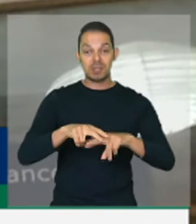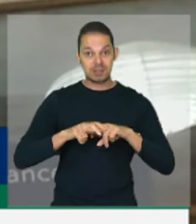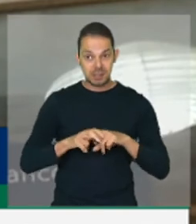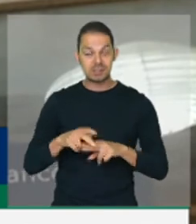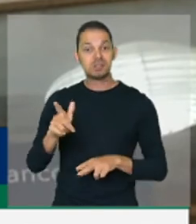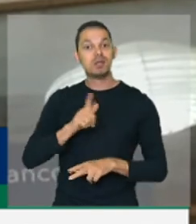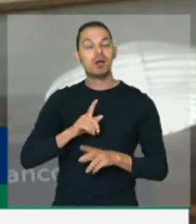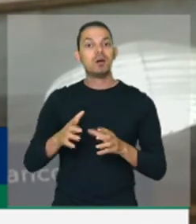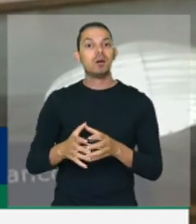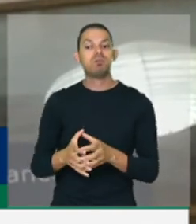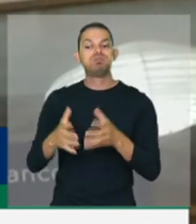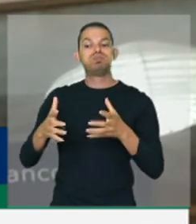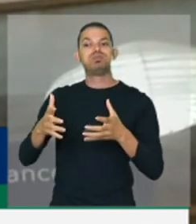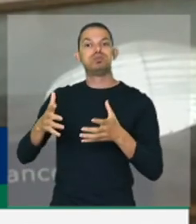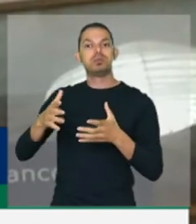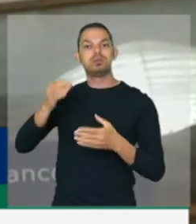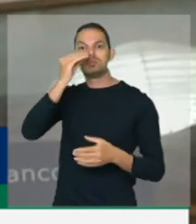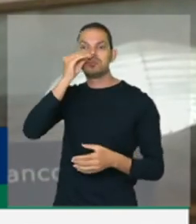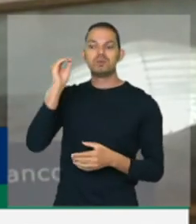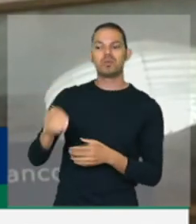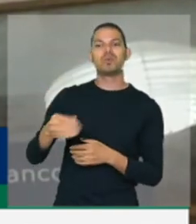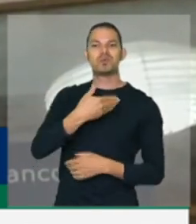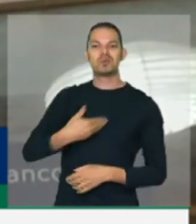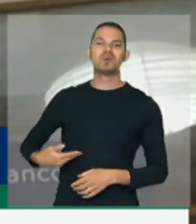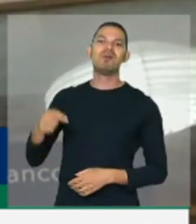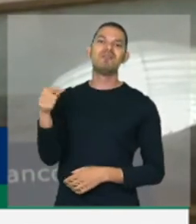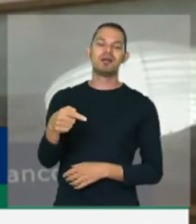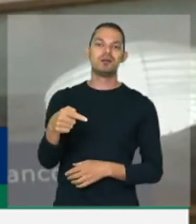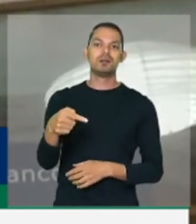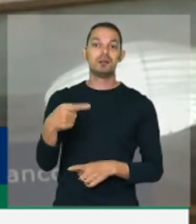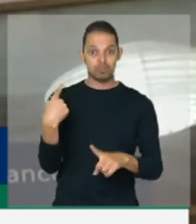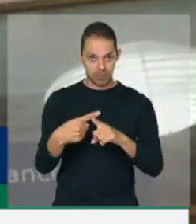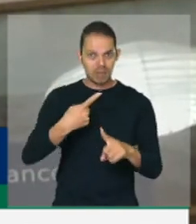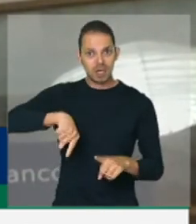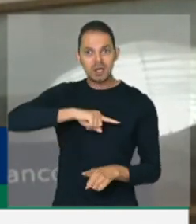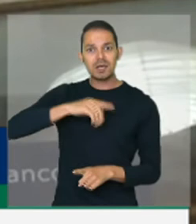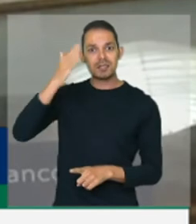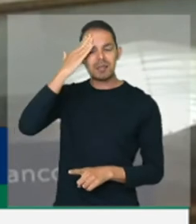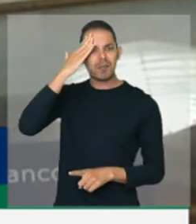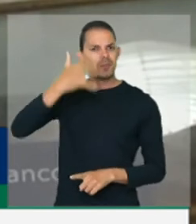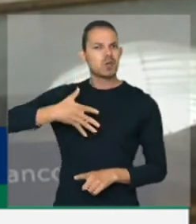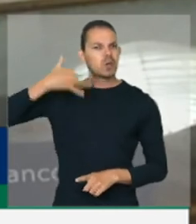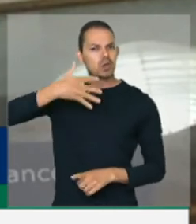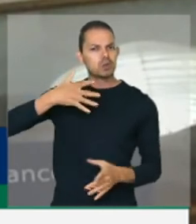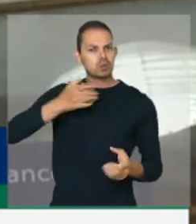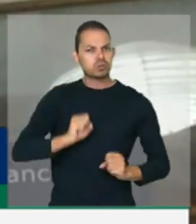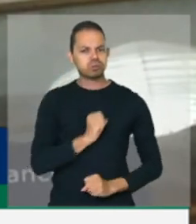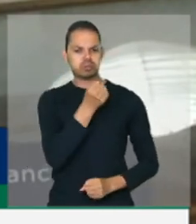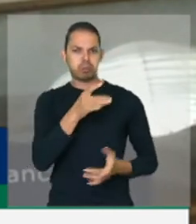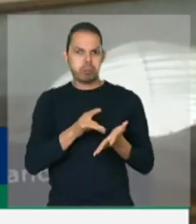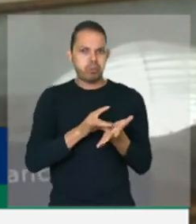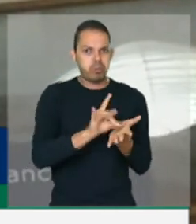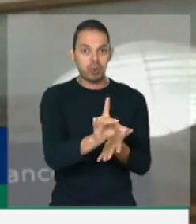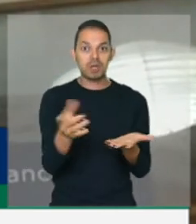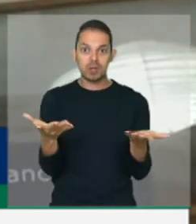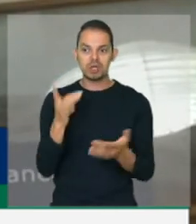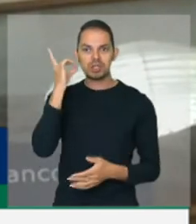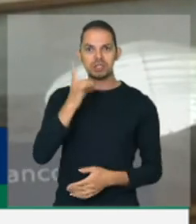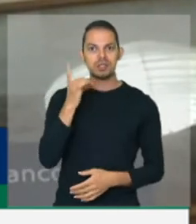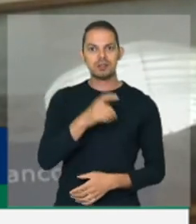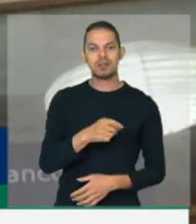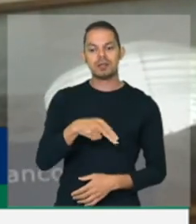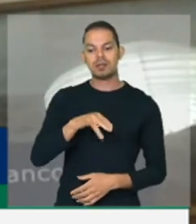uma crescente rejeição, inclusive, desse governo. Porque sabemos que o discurso odioso do deputado que o leva à cadeia hoje é